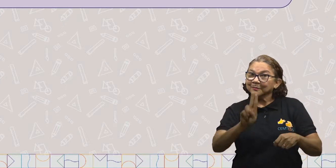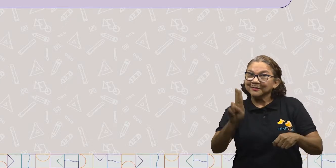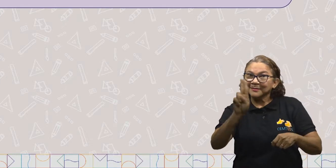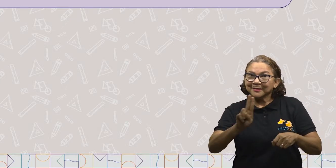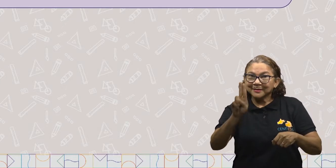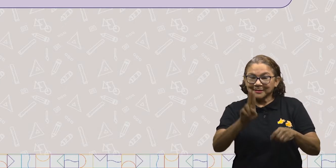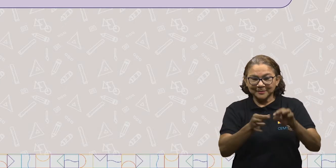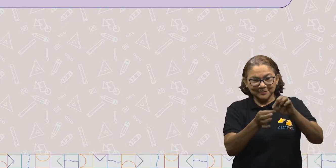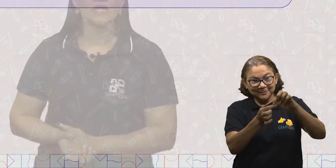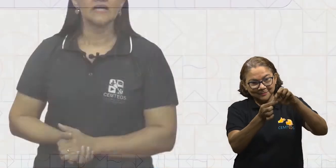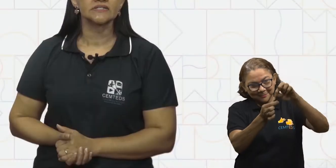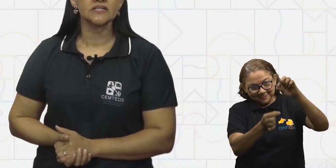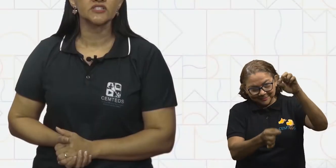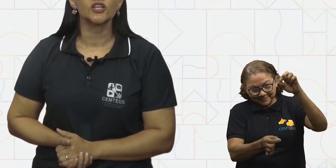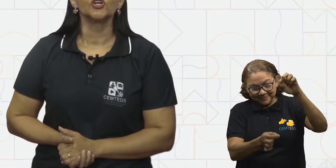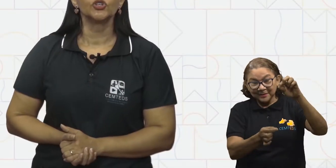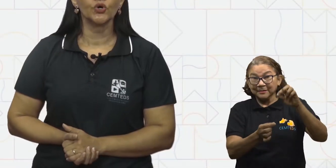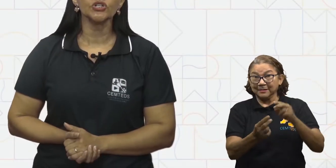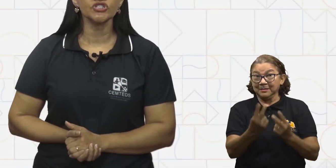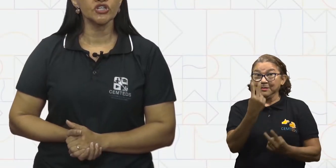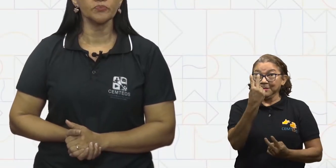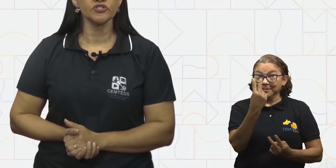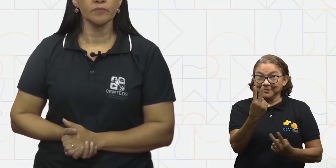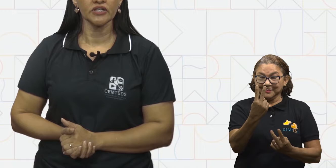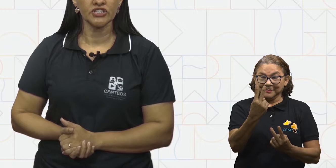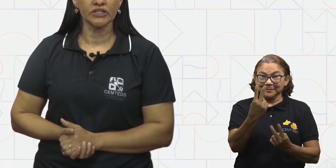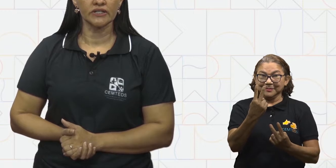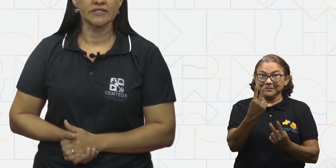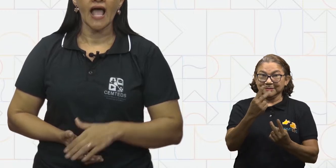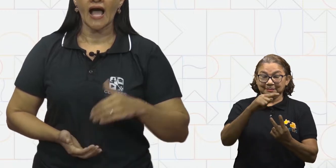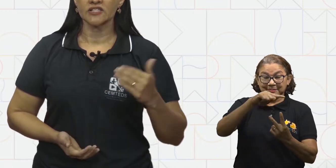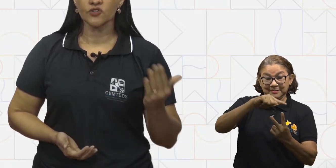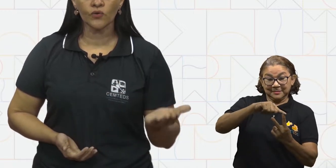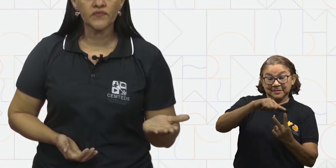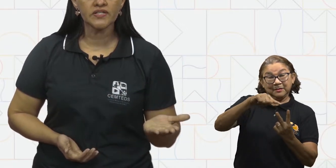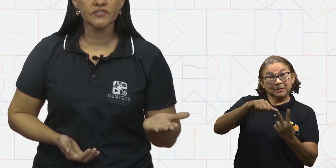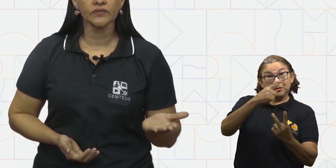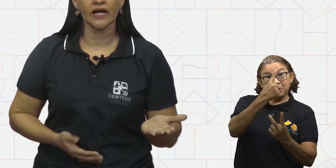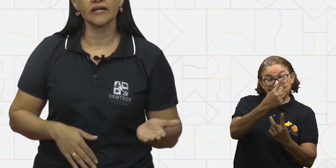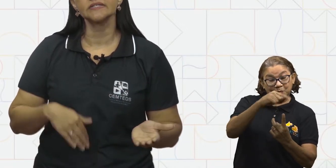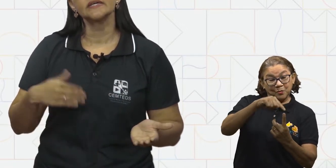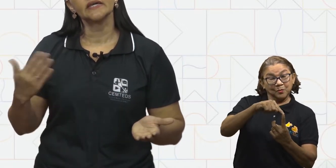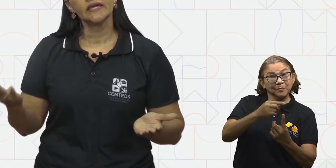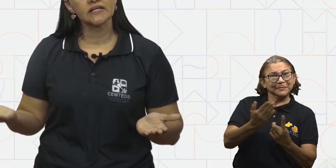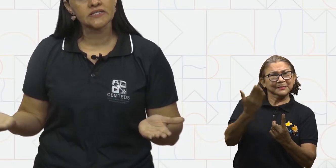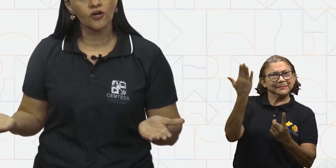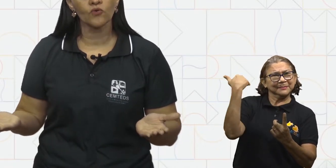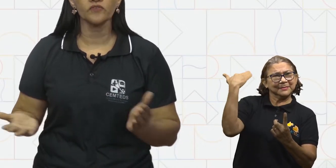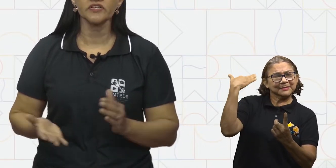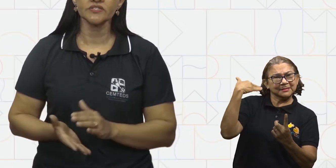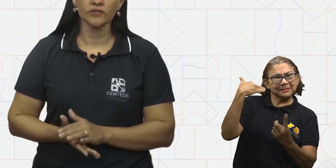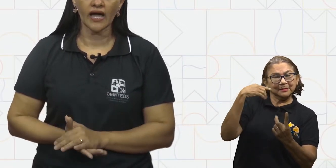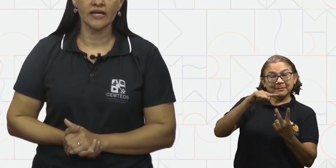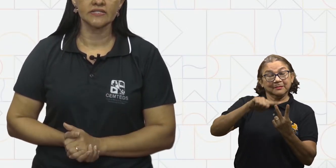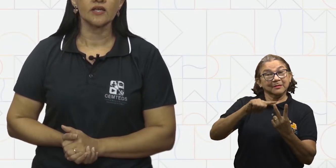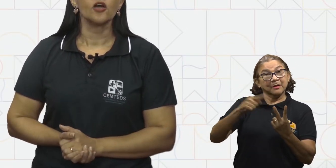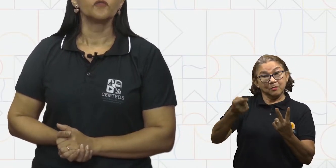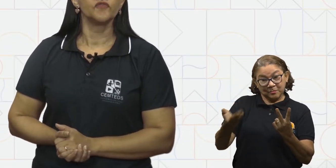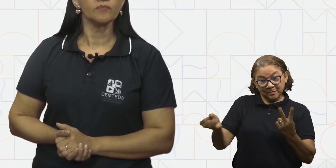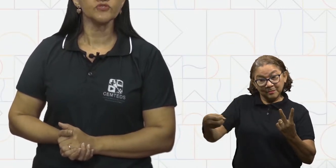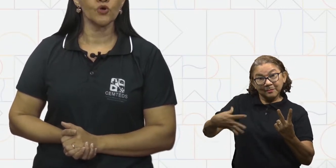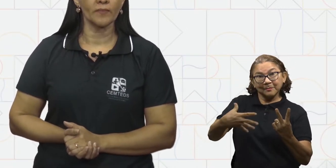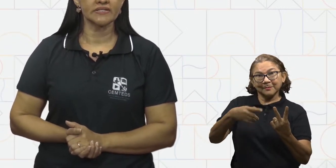a unidade de medida. Existem dois tipos de medidas, as convencionais e as não